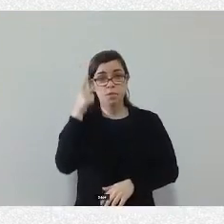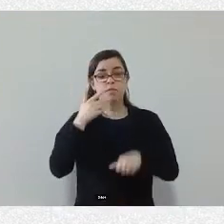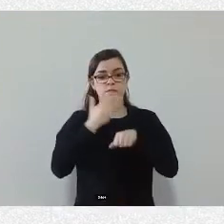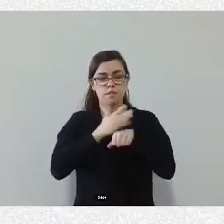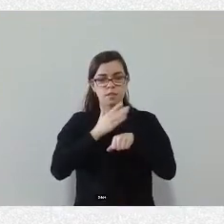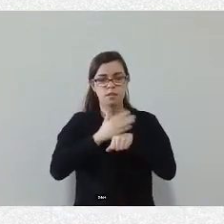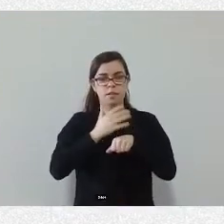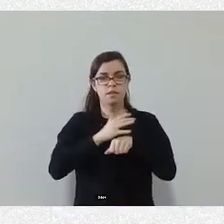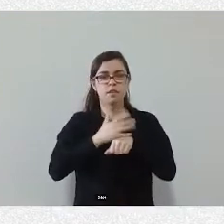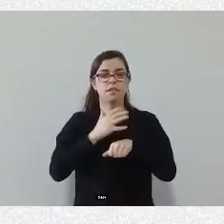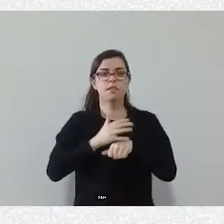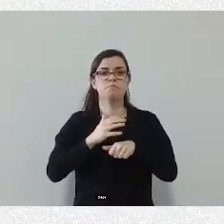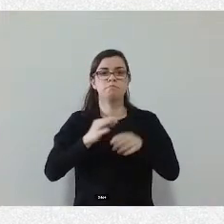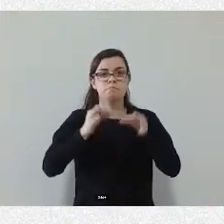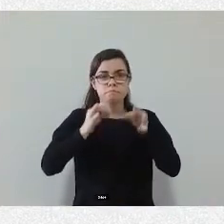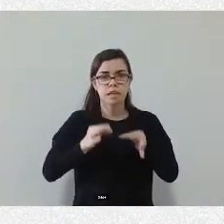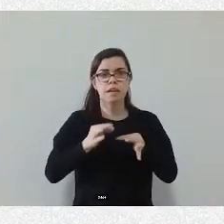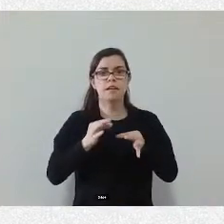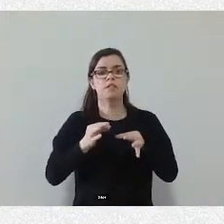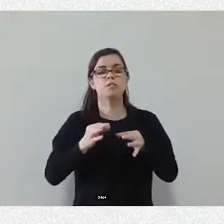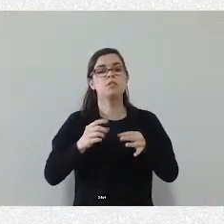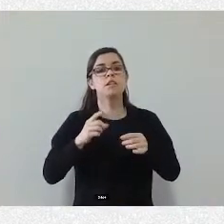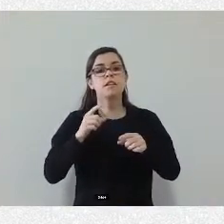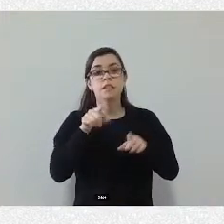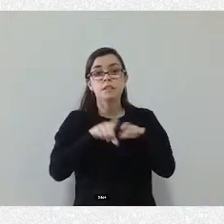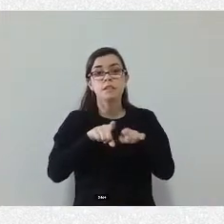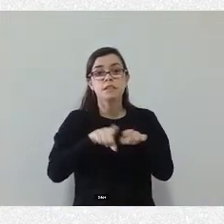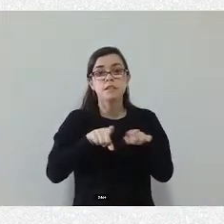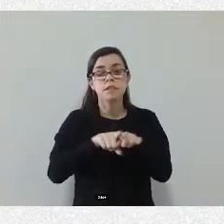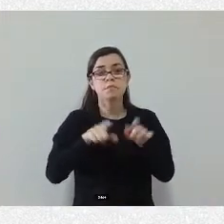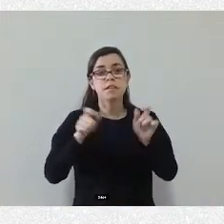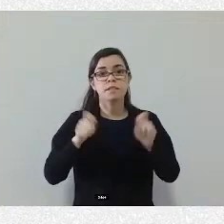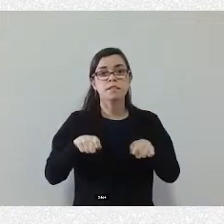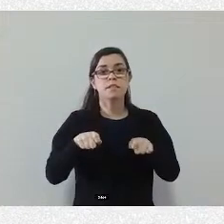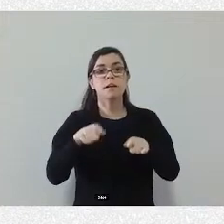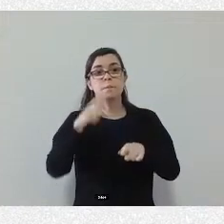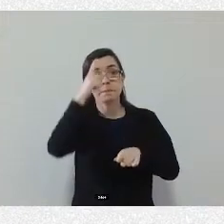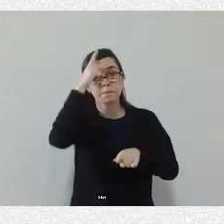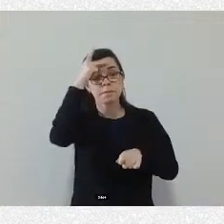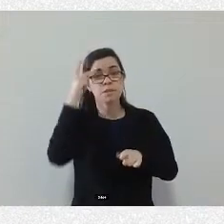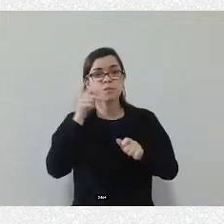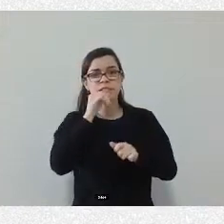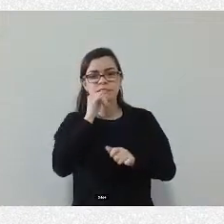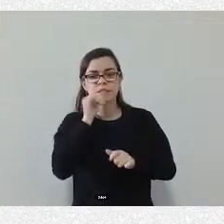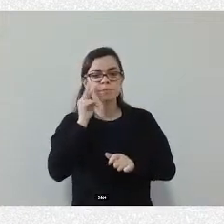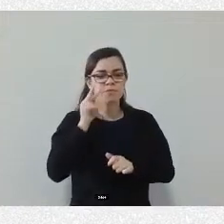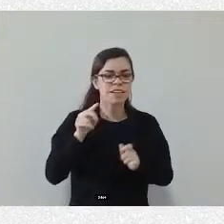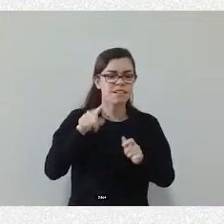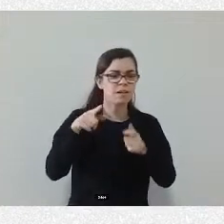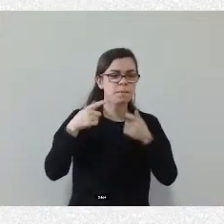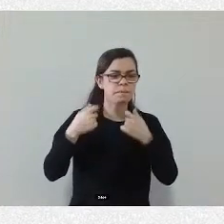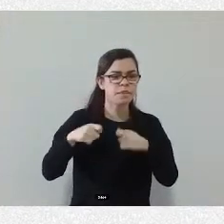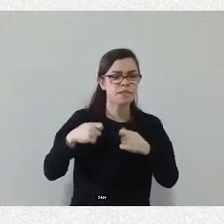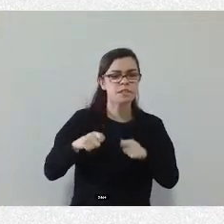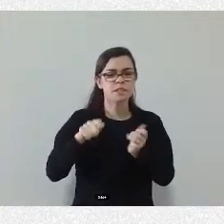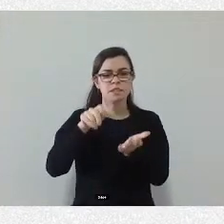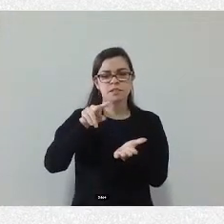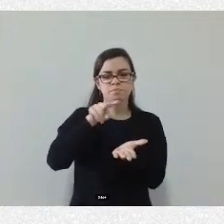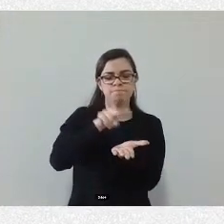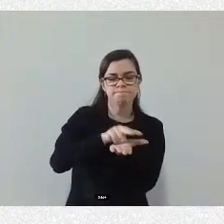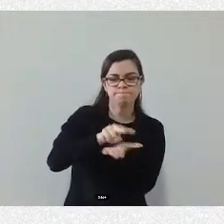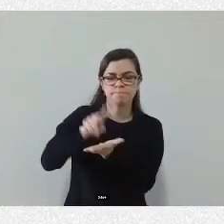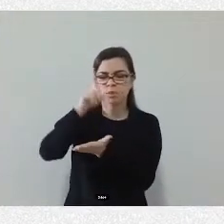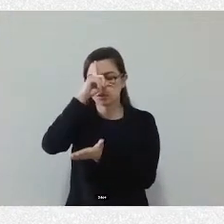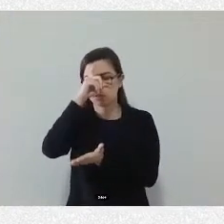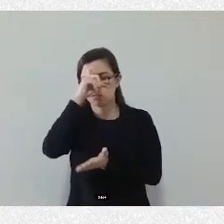em hospitalização, em necessidade de UTI, necessidade de ventilação mecânica, mortalidade, qualidade